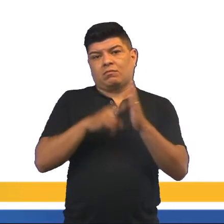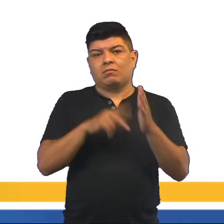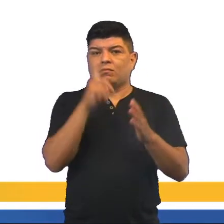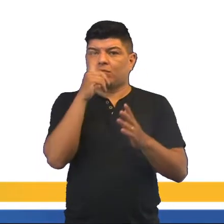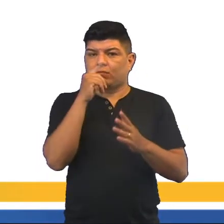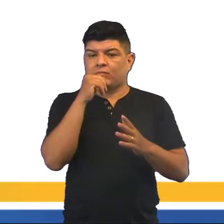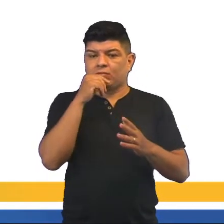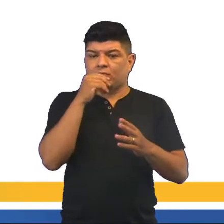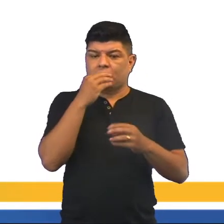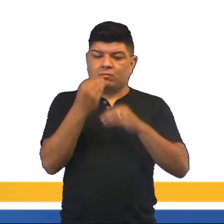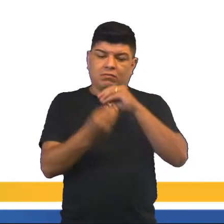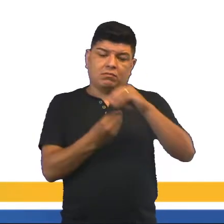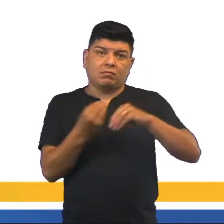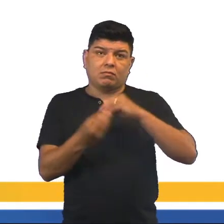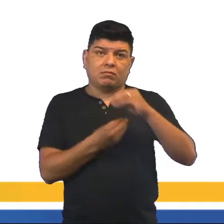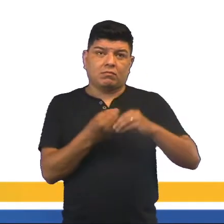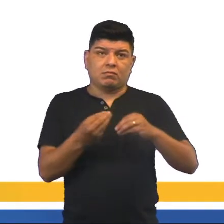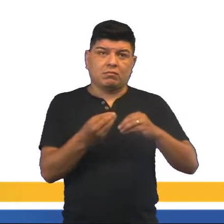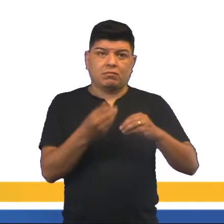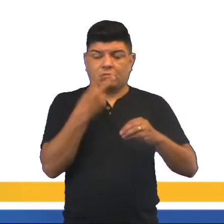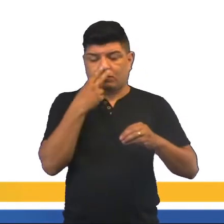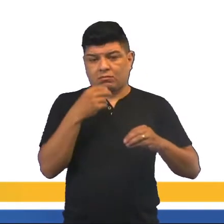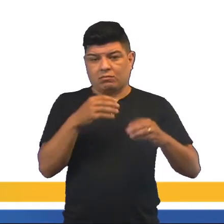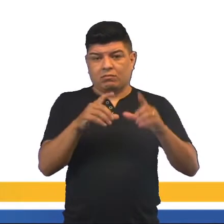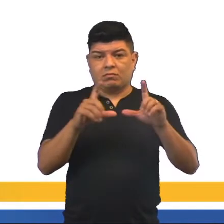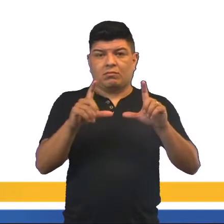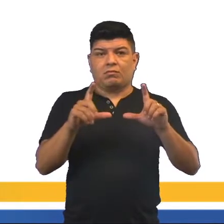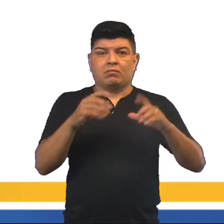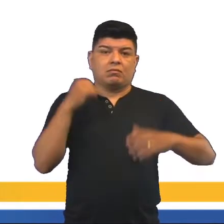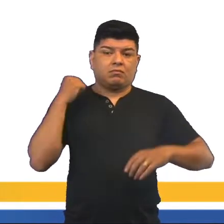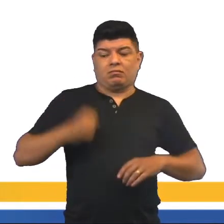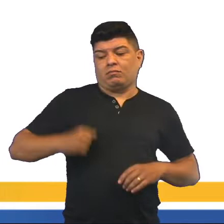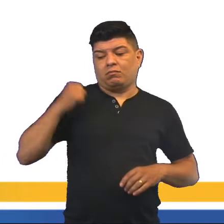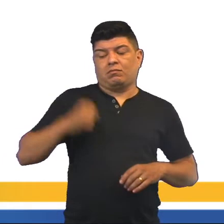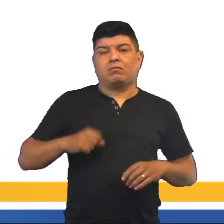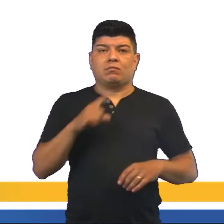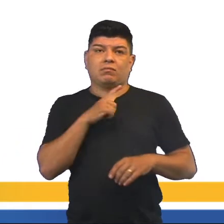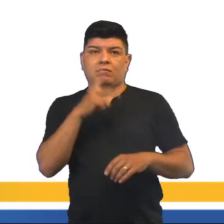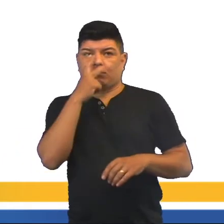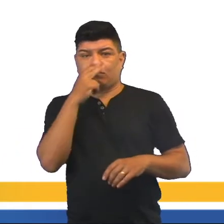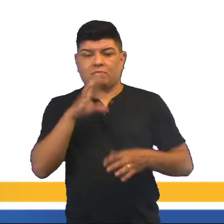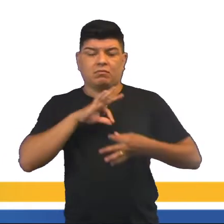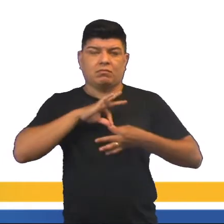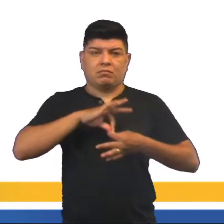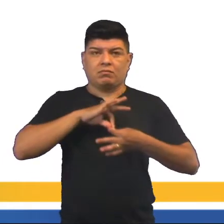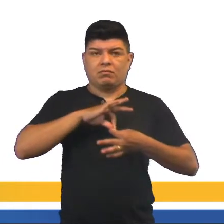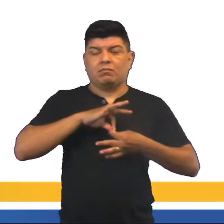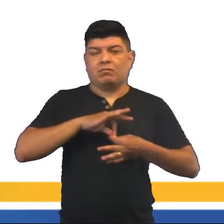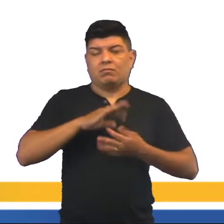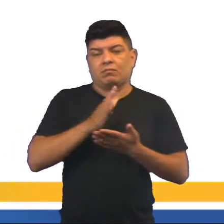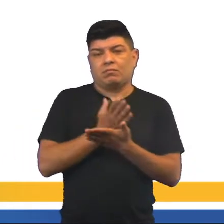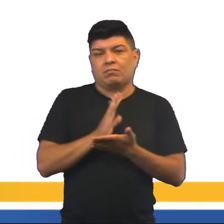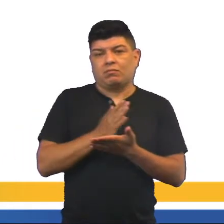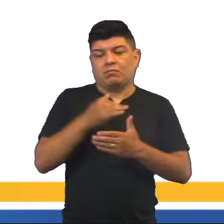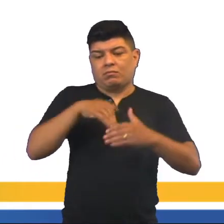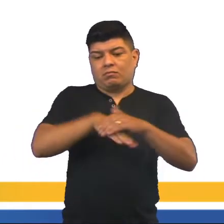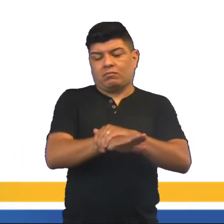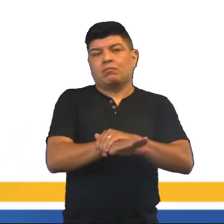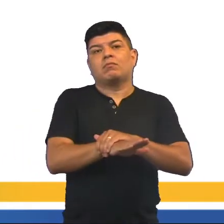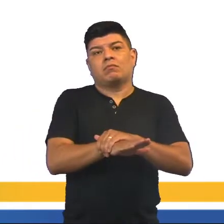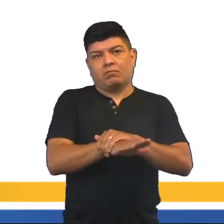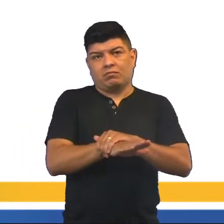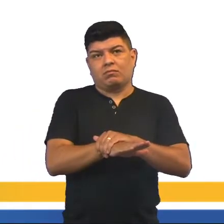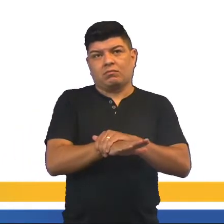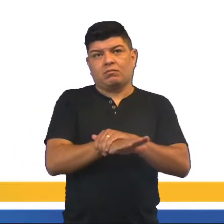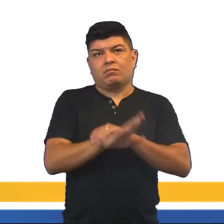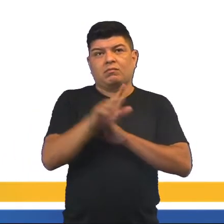com água, que ficava numa bolsa de couro. Algumas paletas tinham caráter espiritual para os escribas, sendo guardadas em